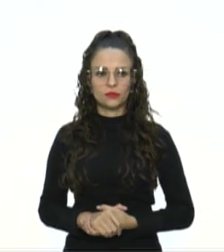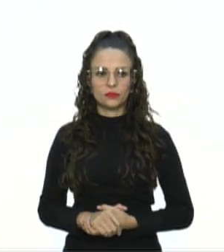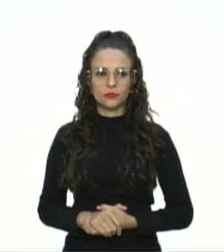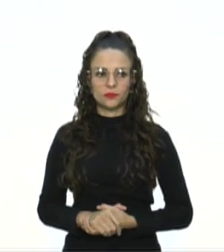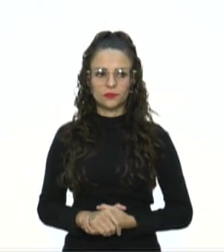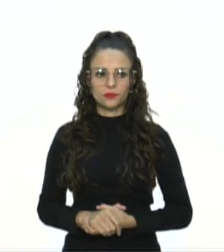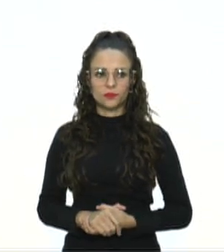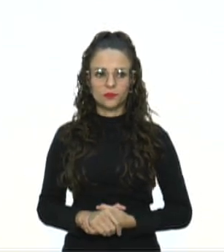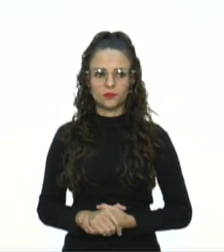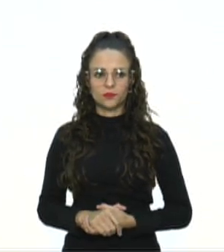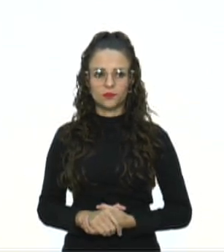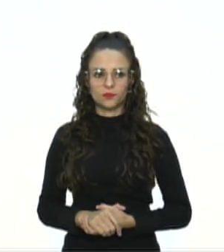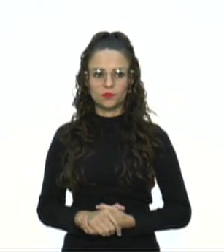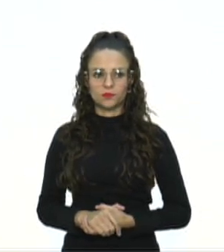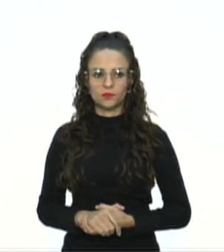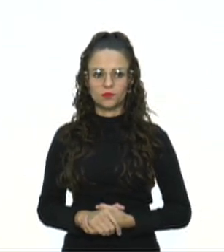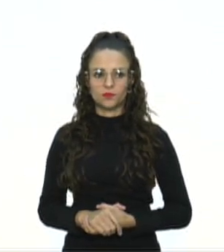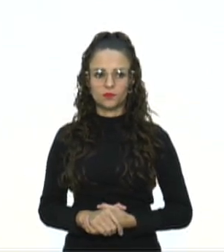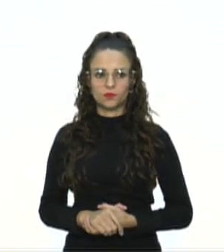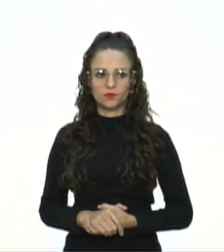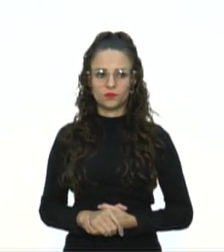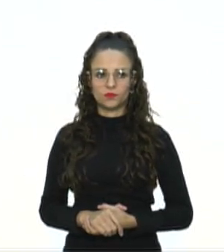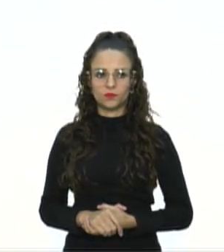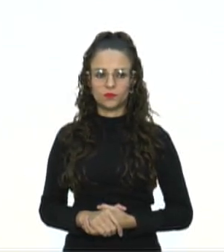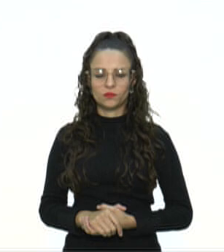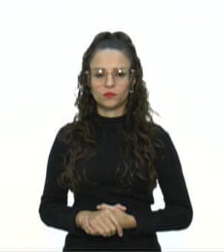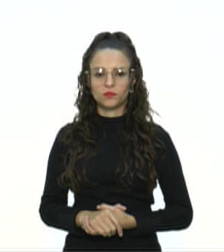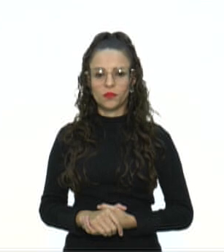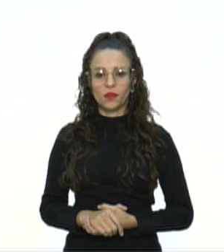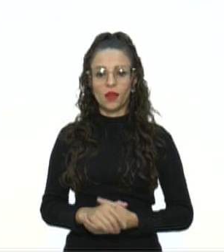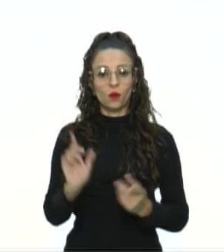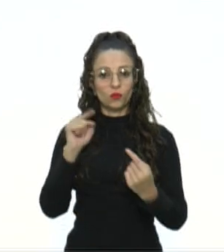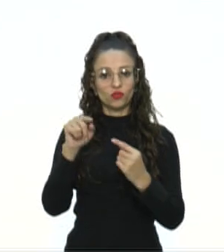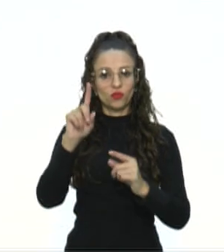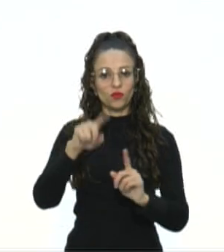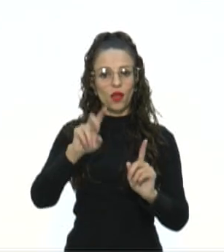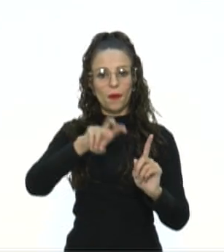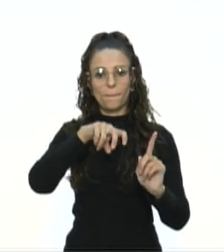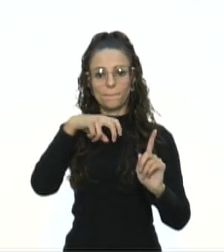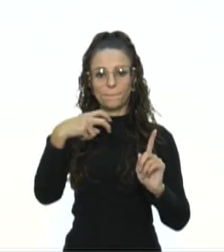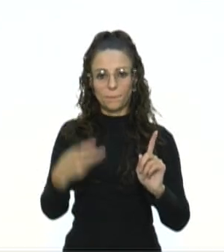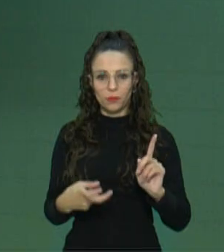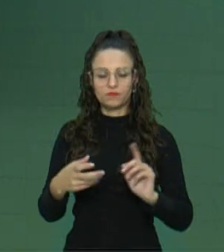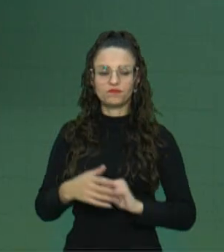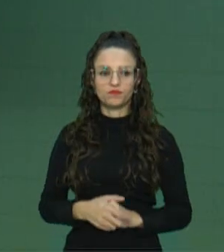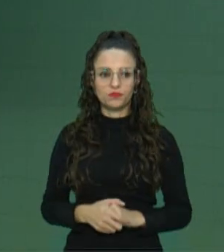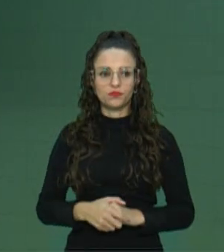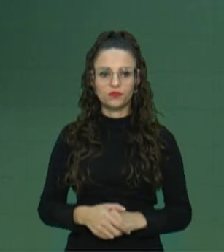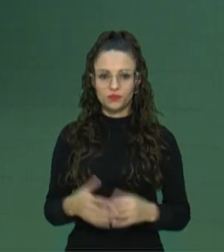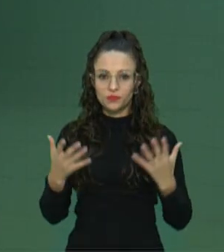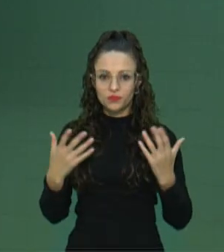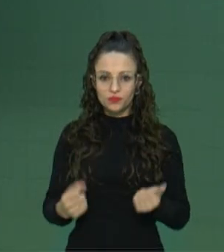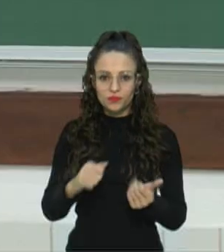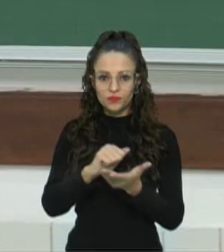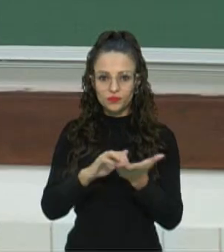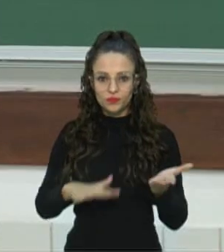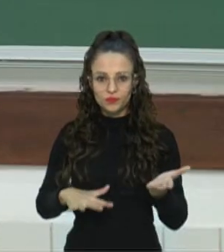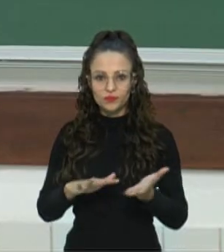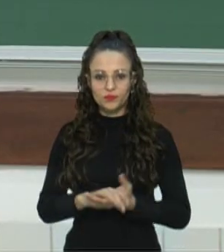no final acaba levando um dos praticantes ao chão, que é o que visa a modalidade. Bora para a nossa atividade